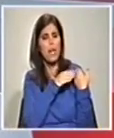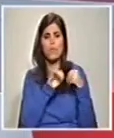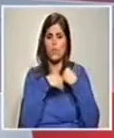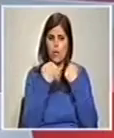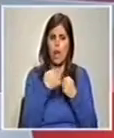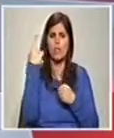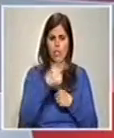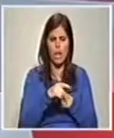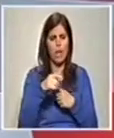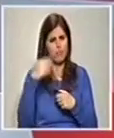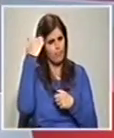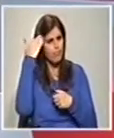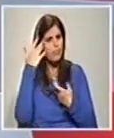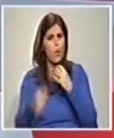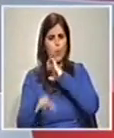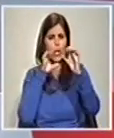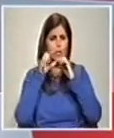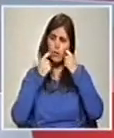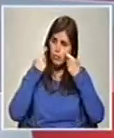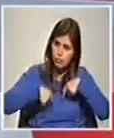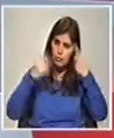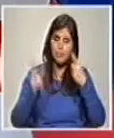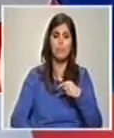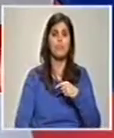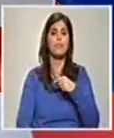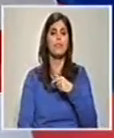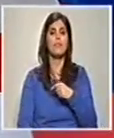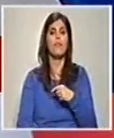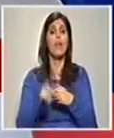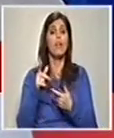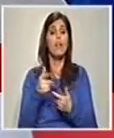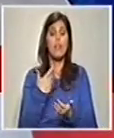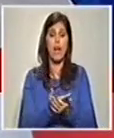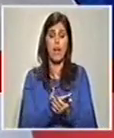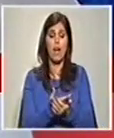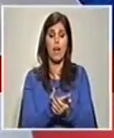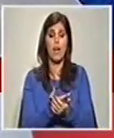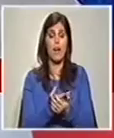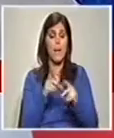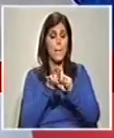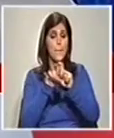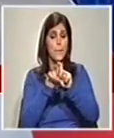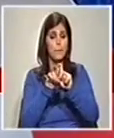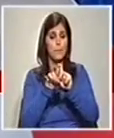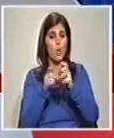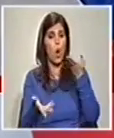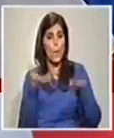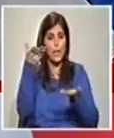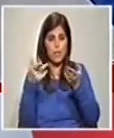de comunicação e de preferência até dos consumidores. E as sociedades hoje exigem também empresas mais responsáveis. Com certeza. Desse nível. Pelo menos numa comparação de